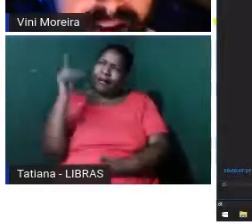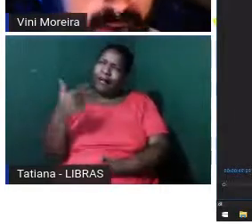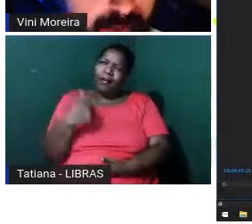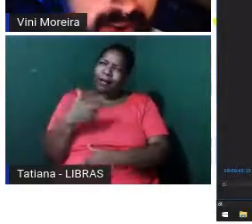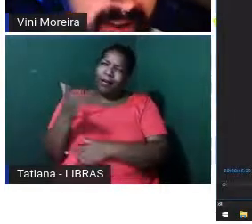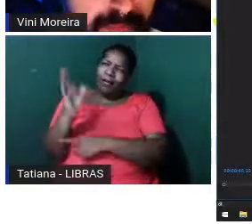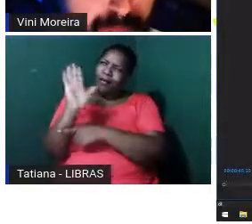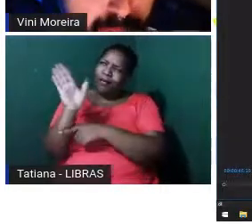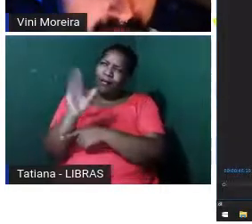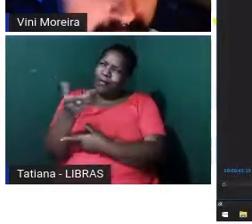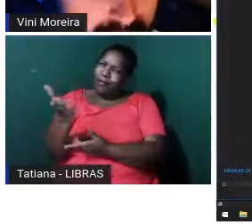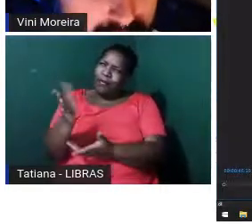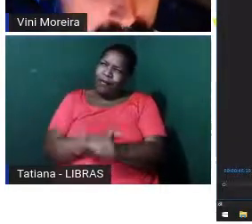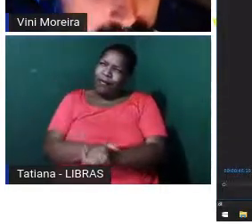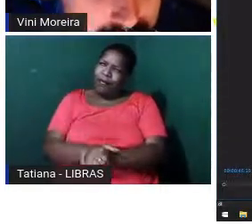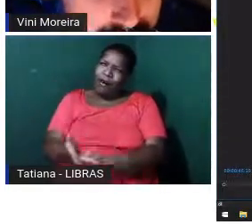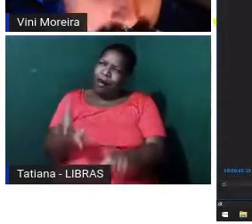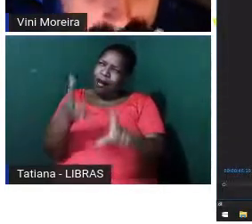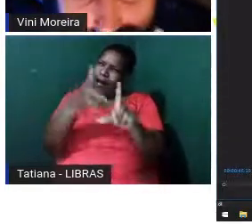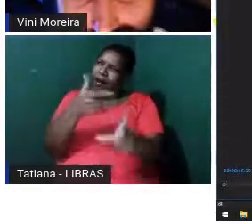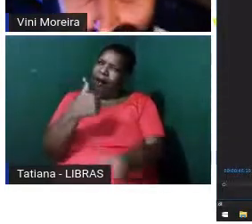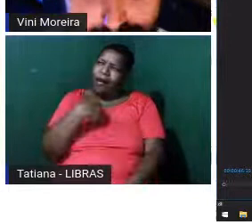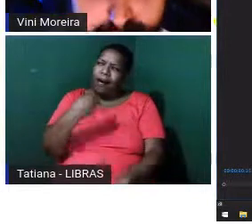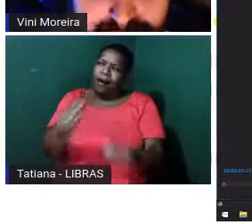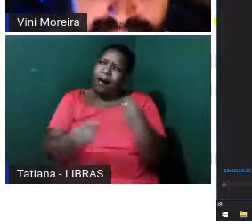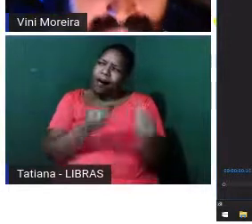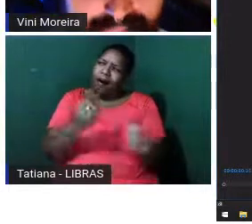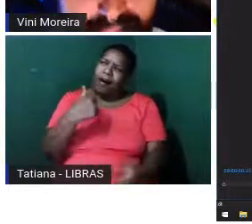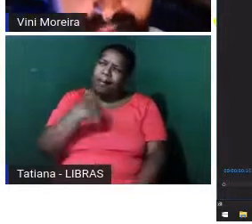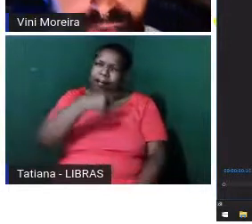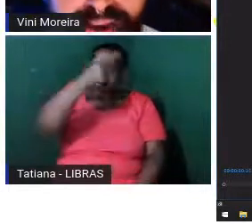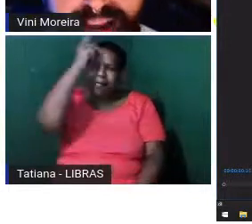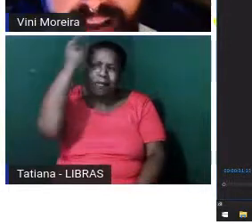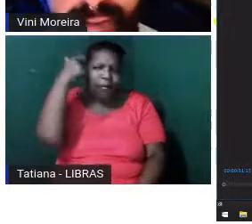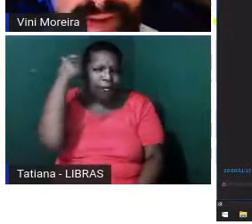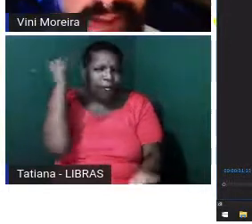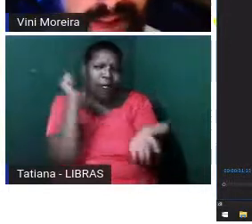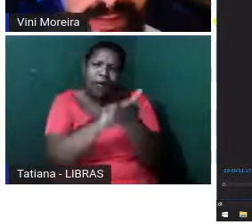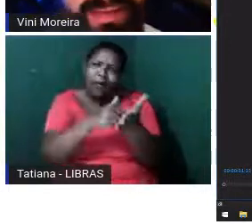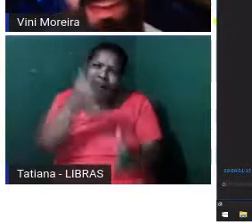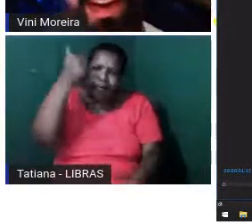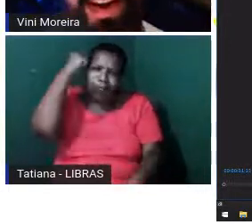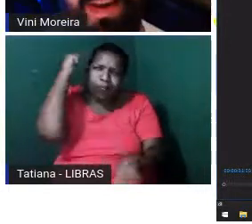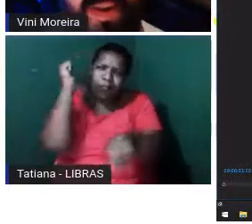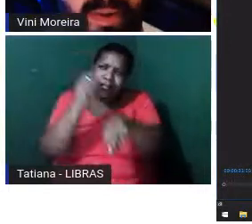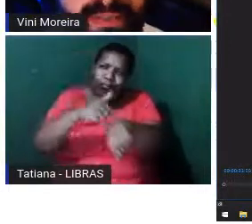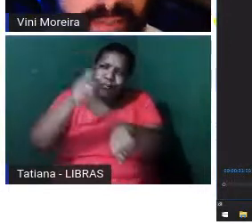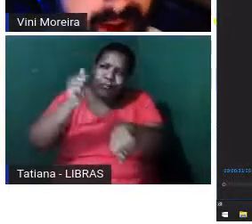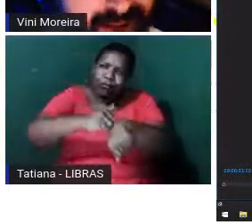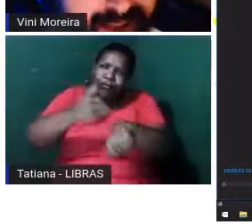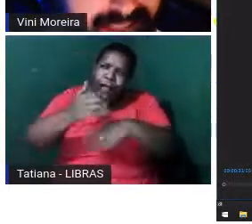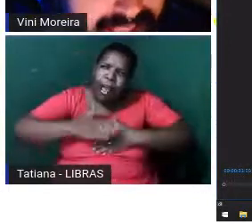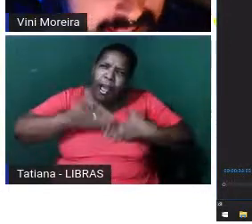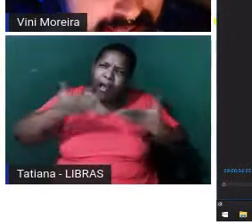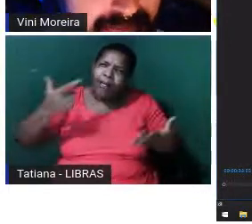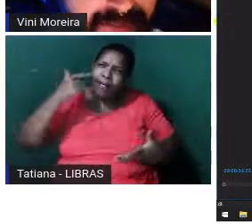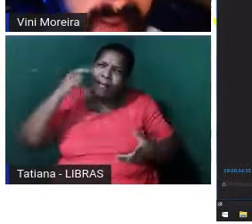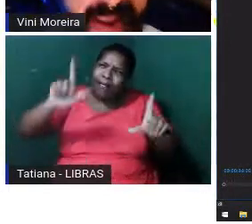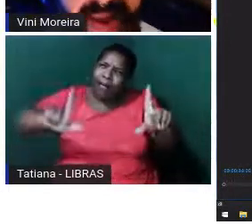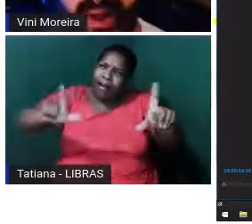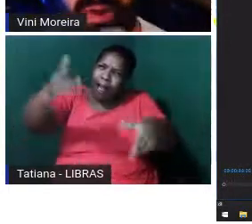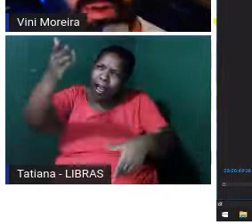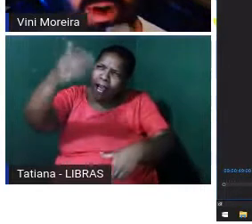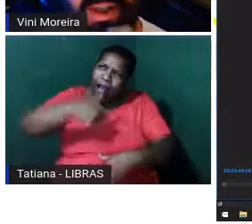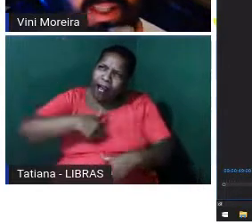um Filmes como é que podem esses seres rudimentares ficaram assustados com uma imagem na